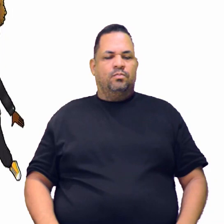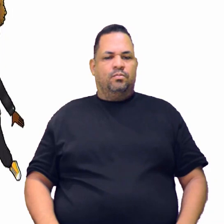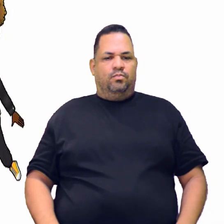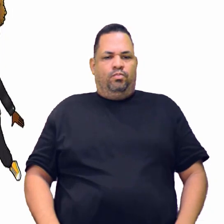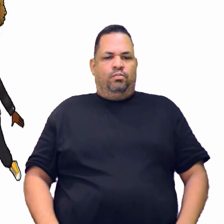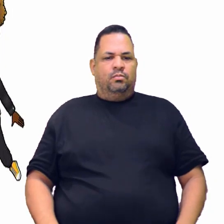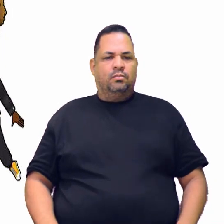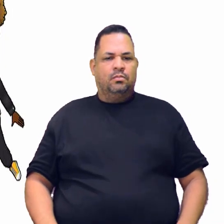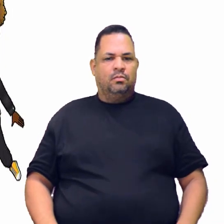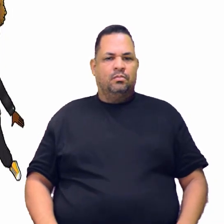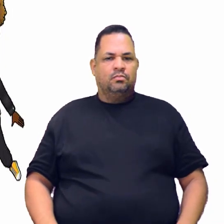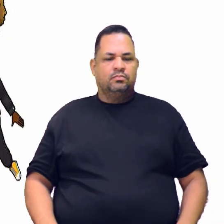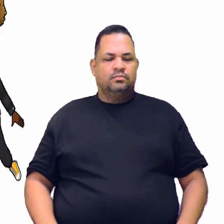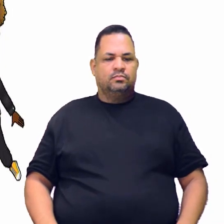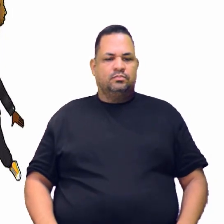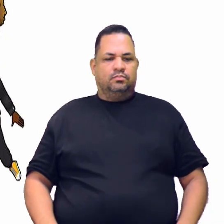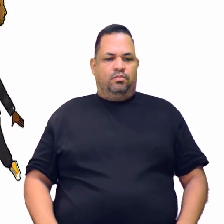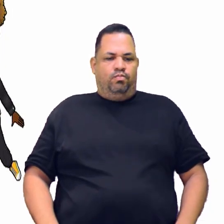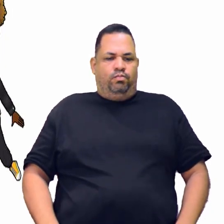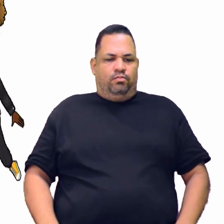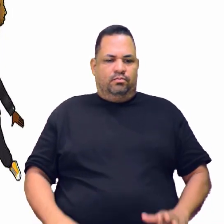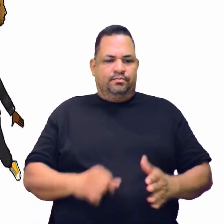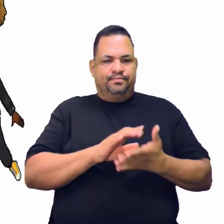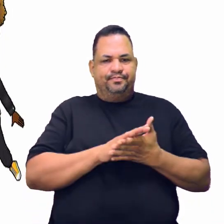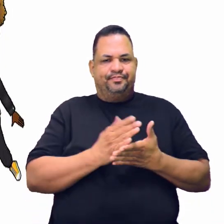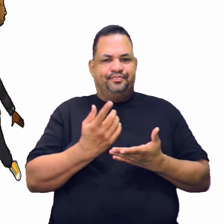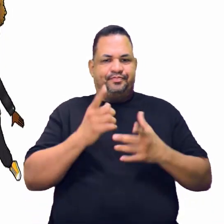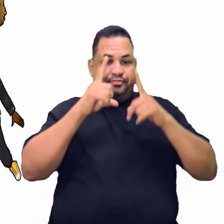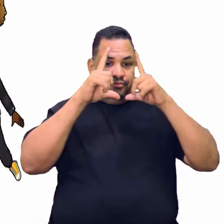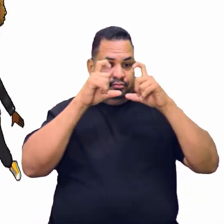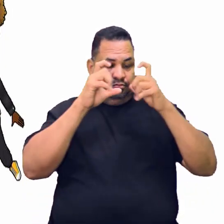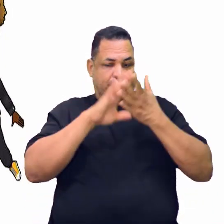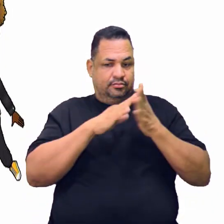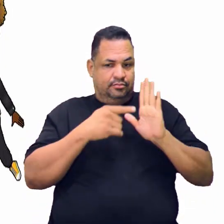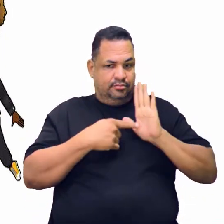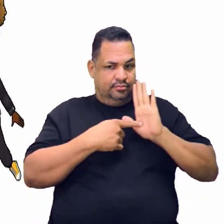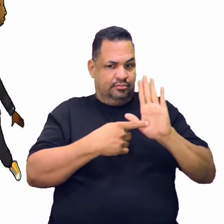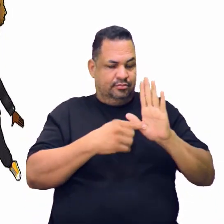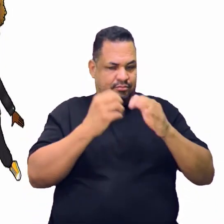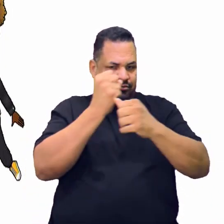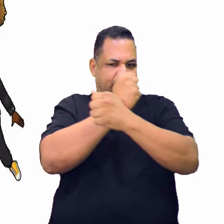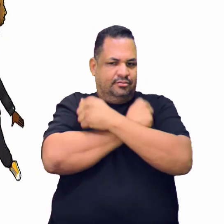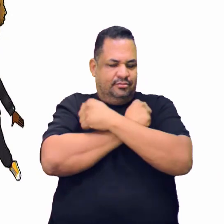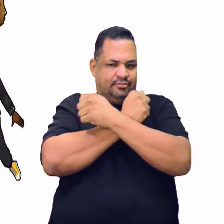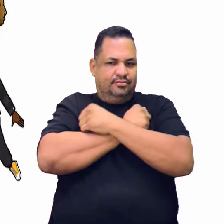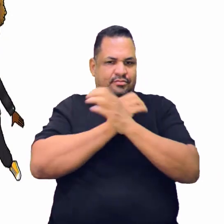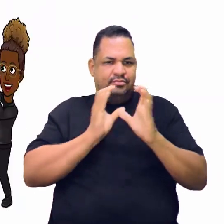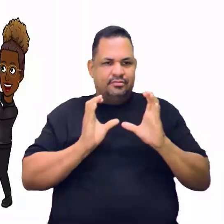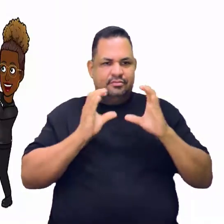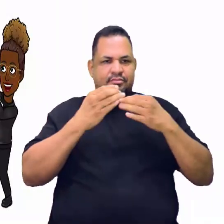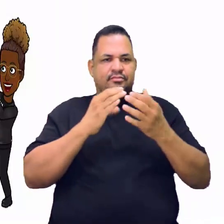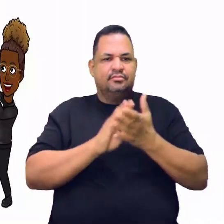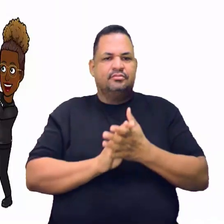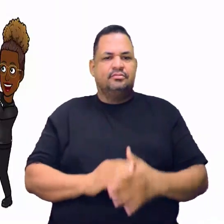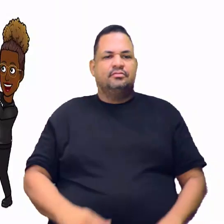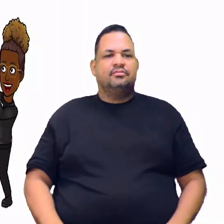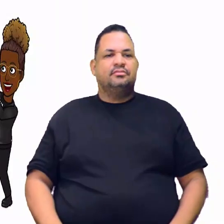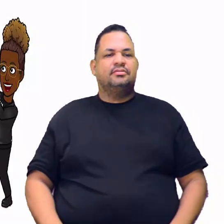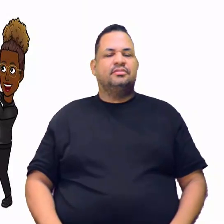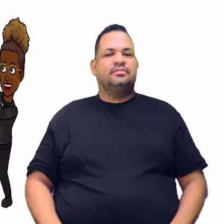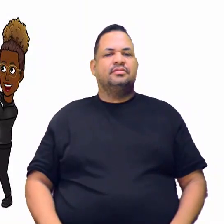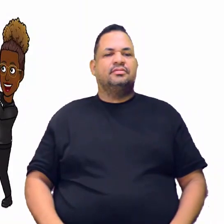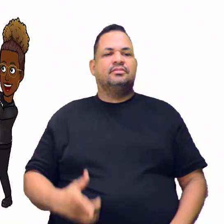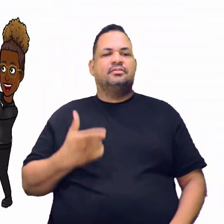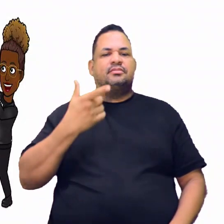ela registrou e está aqui, ó, certinho? Um grande abraço para a turminha da professora Lucinéia.